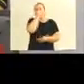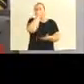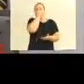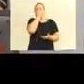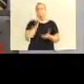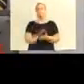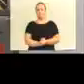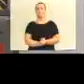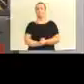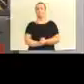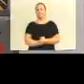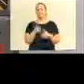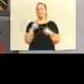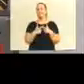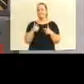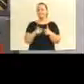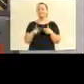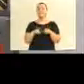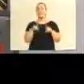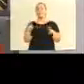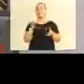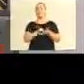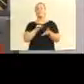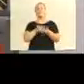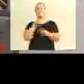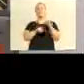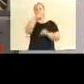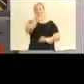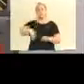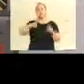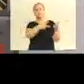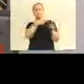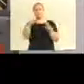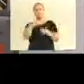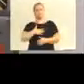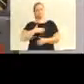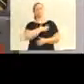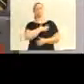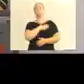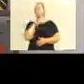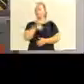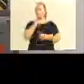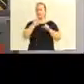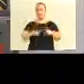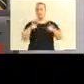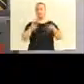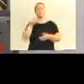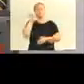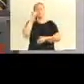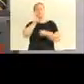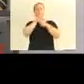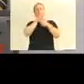transporte coletivo, e as ações do prefeito Napoleão vêm para corrigir tudo isso e dar um fim às injustiças, à humilhação que o povo blumenau vivia.